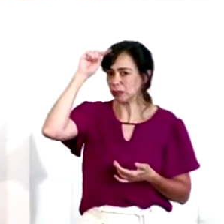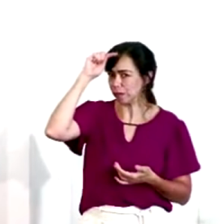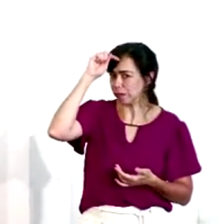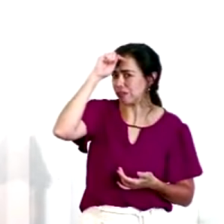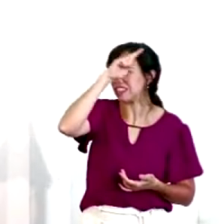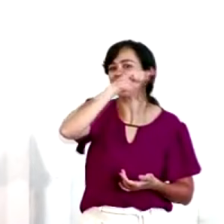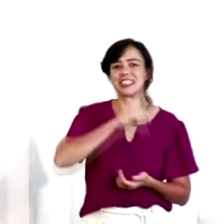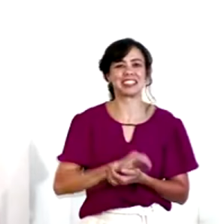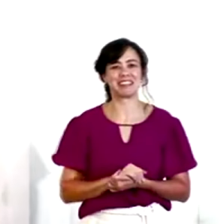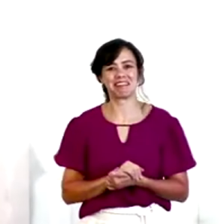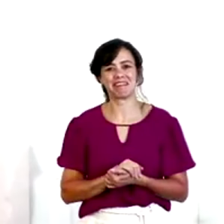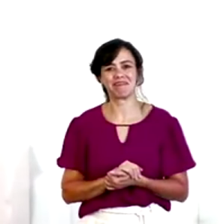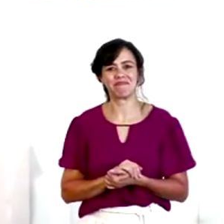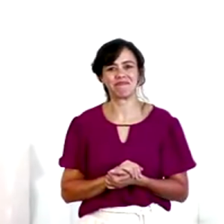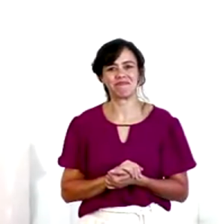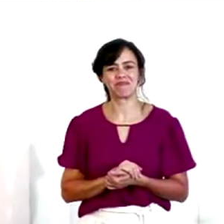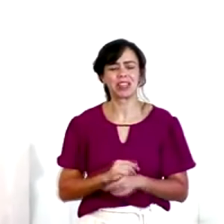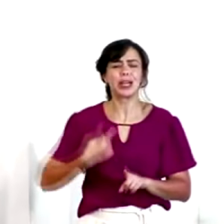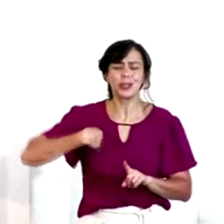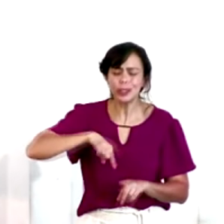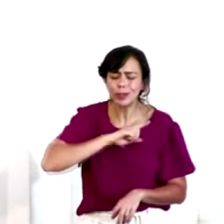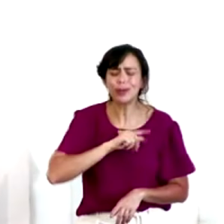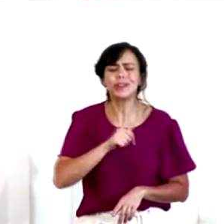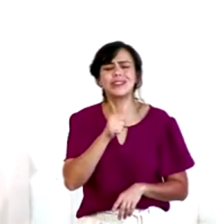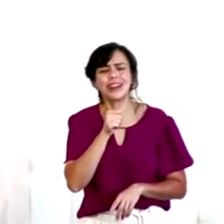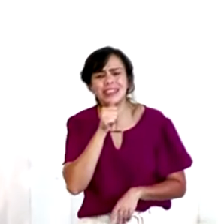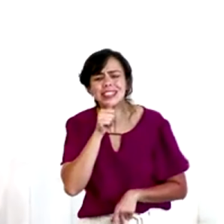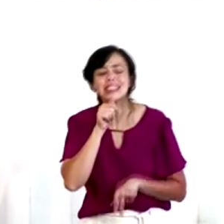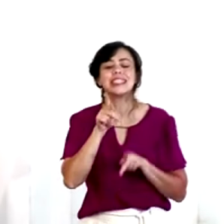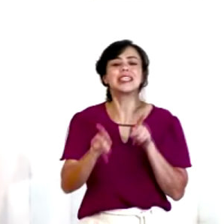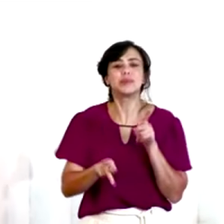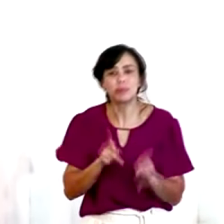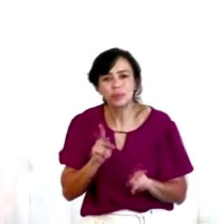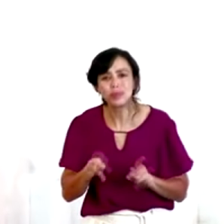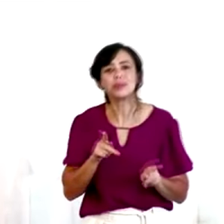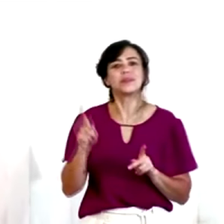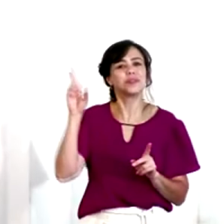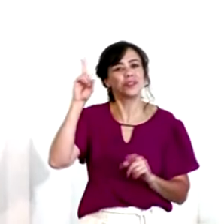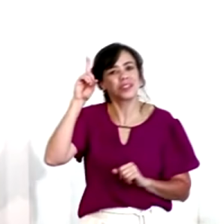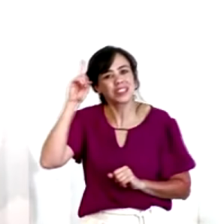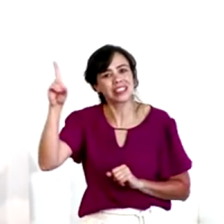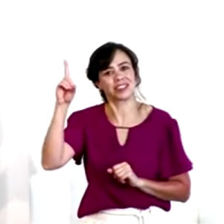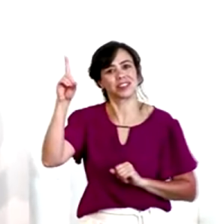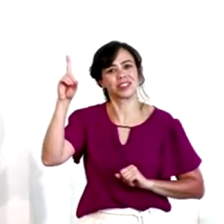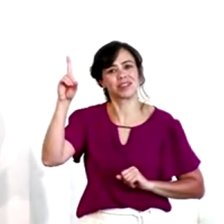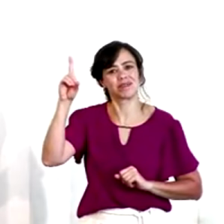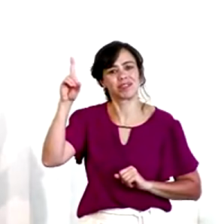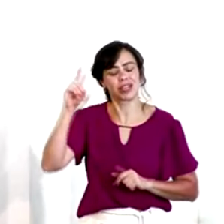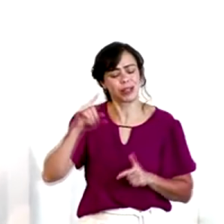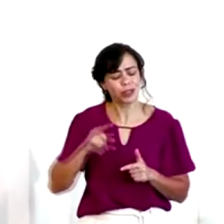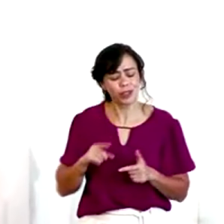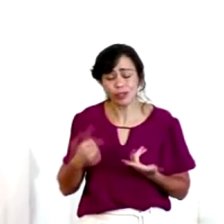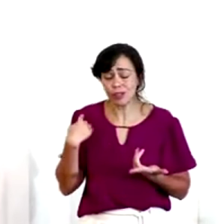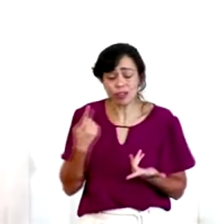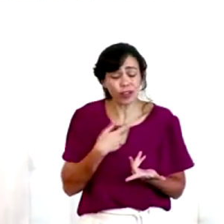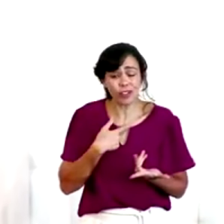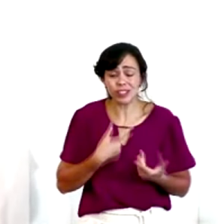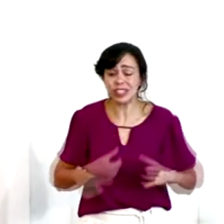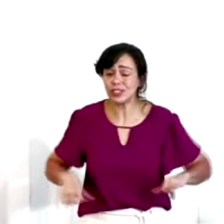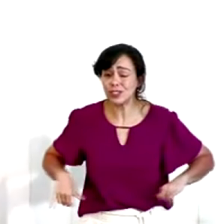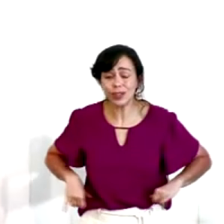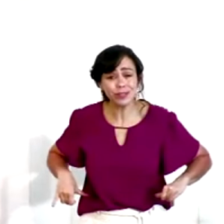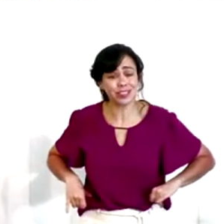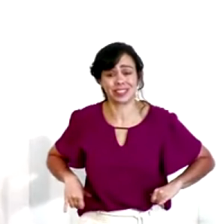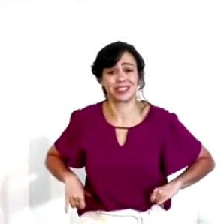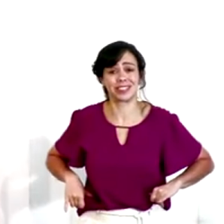mesmo sendo nós, povo de Deus, está diante de nós. Estamos num deserto,